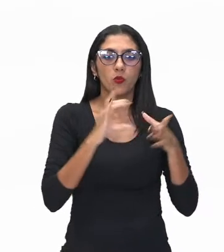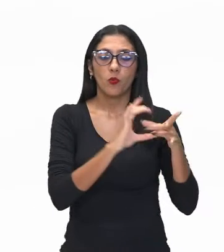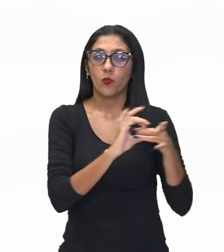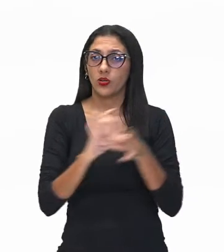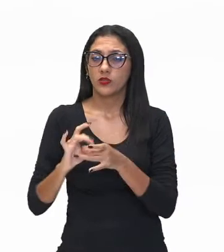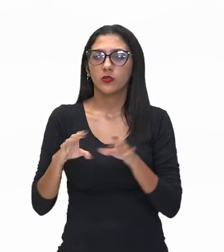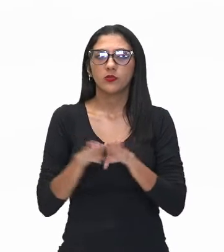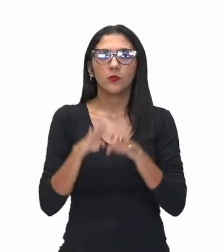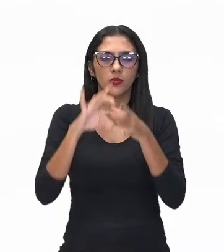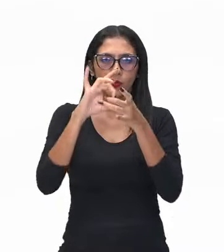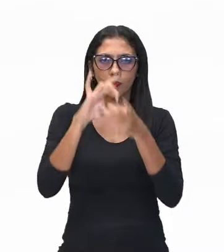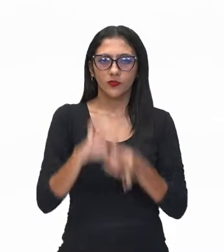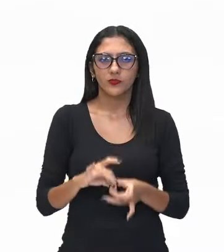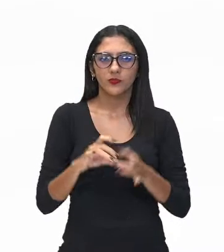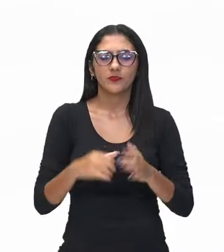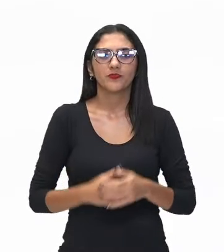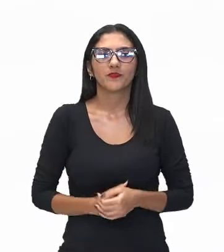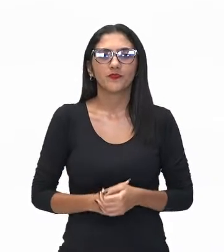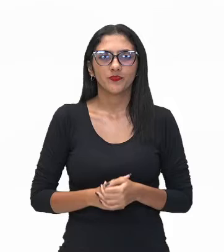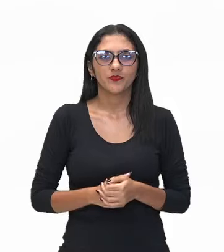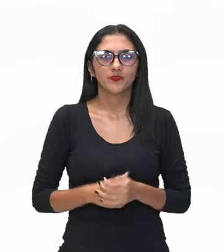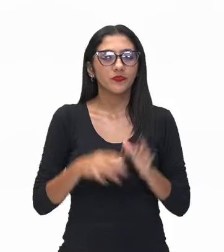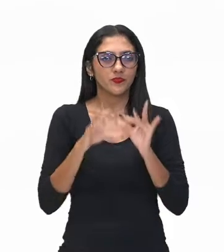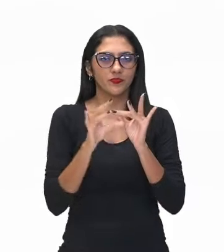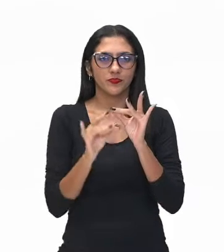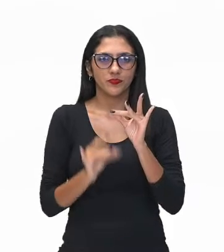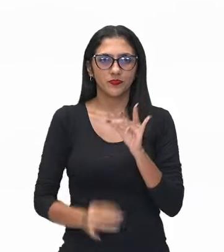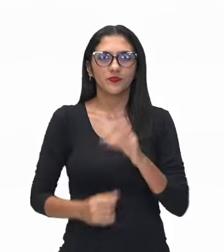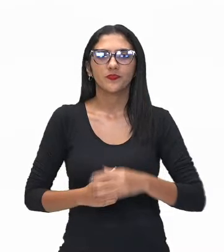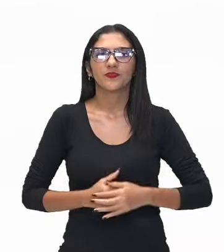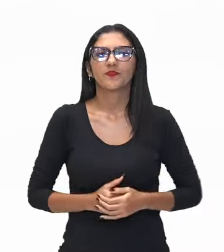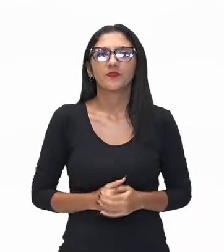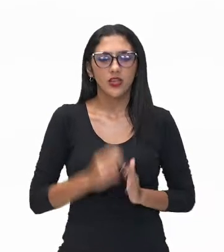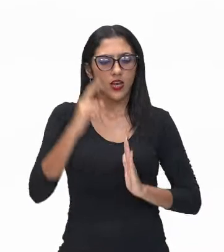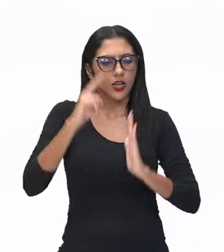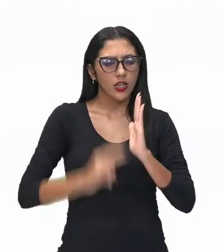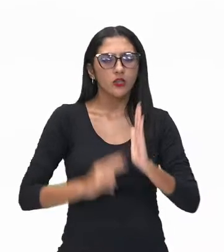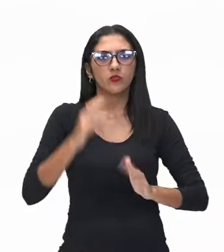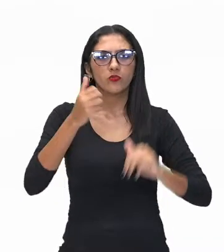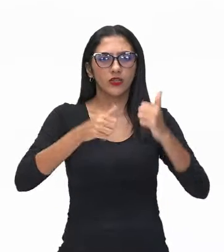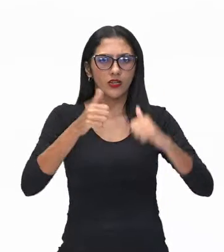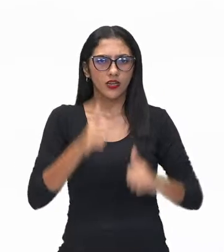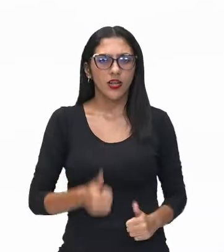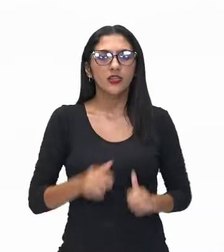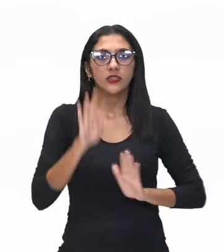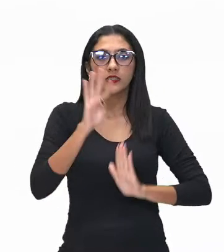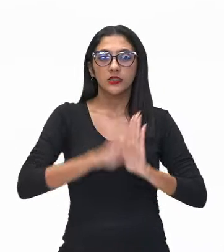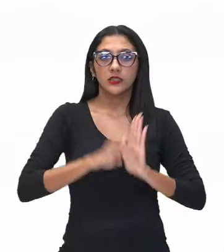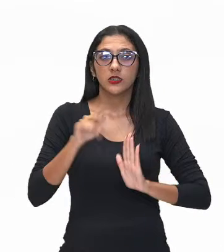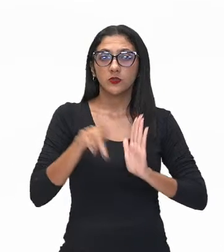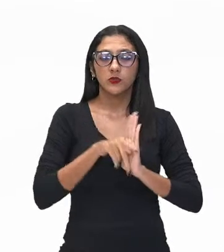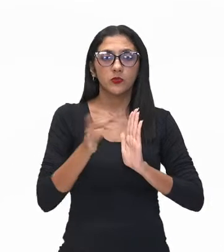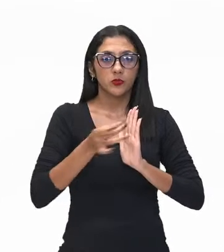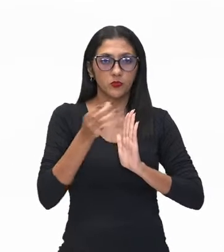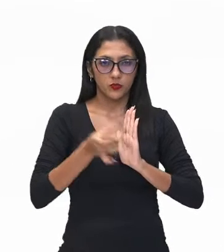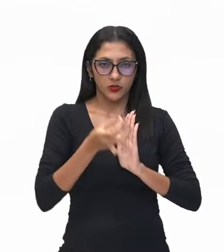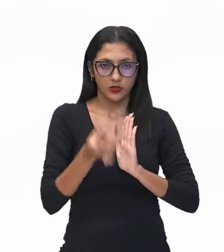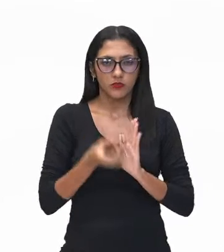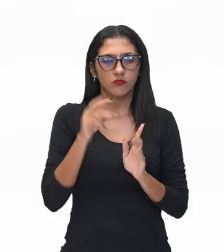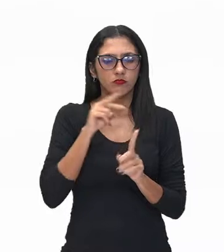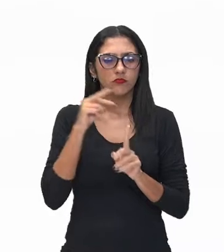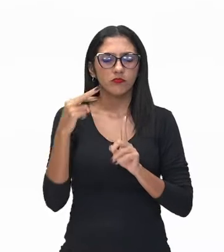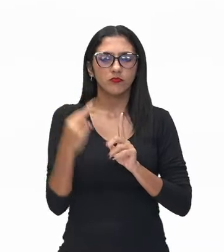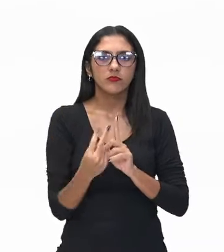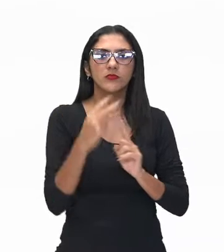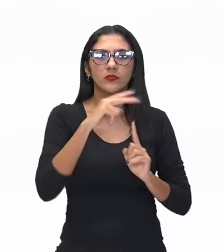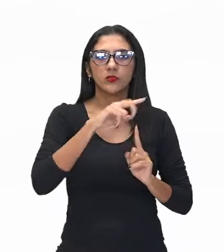textual. Detalhamento, leitura e análise de textos argumentativos na percepção dos tipos